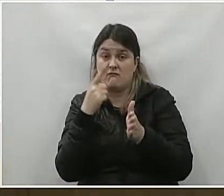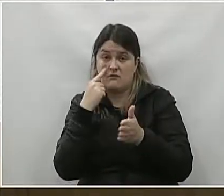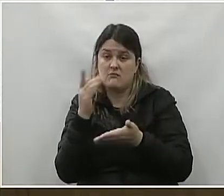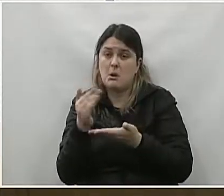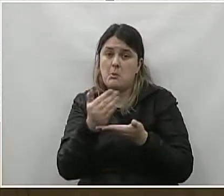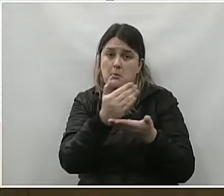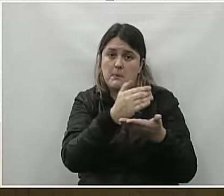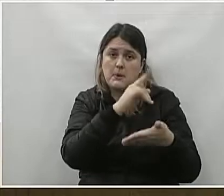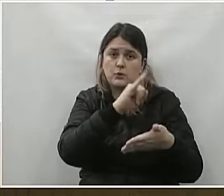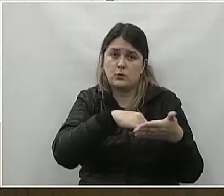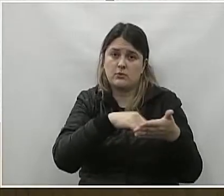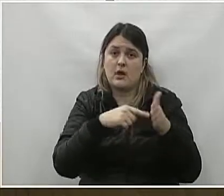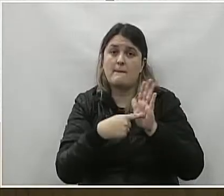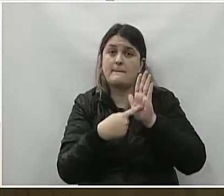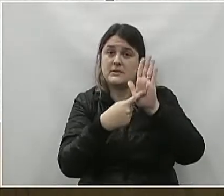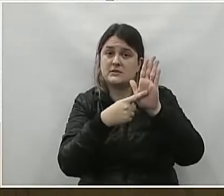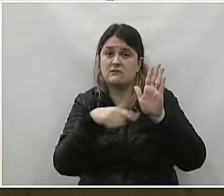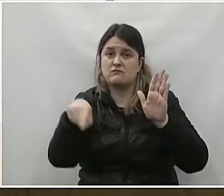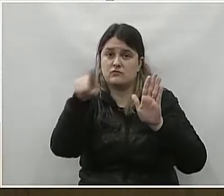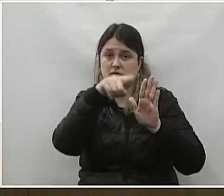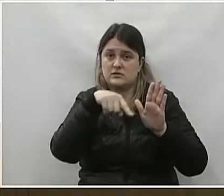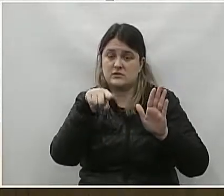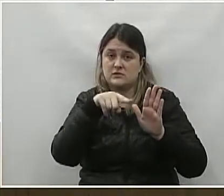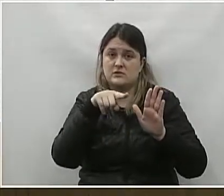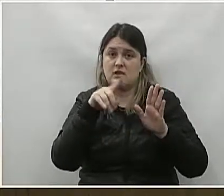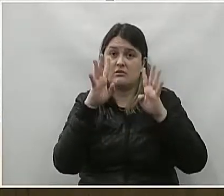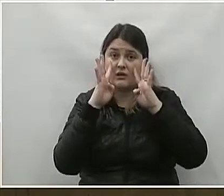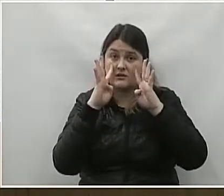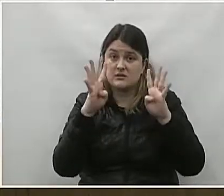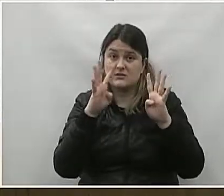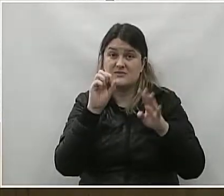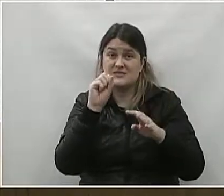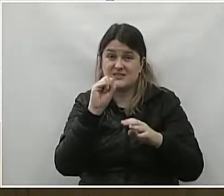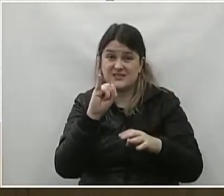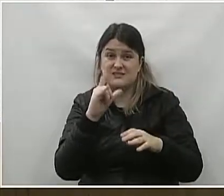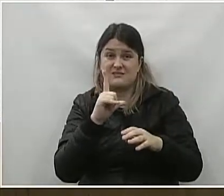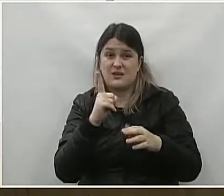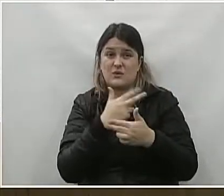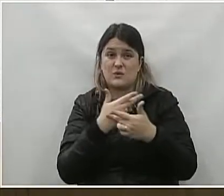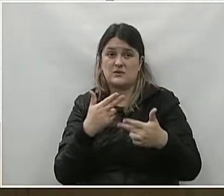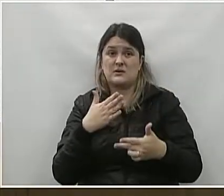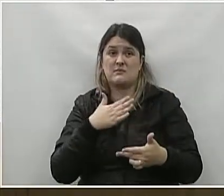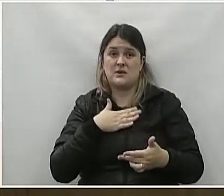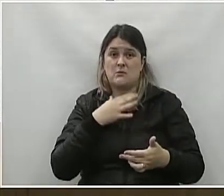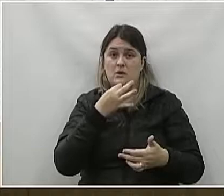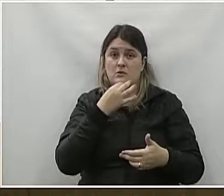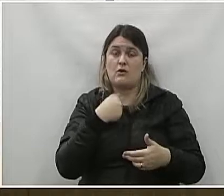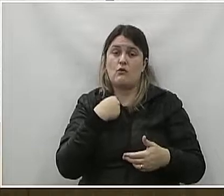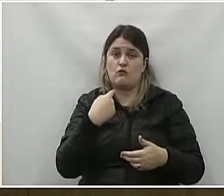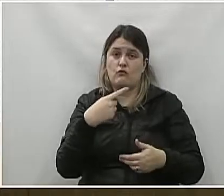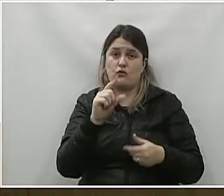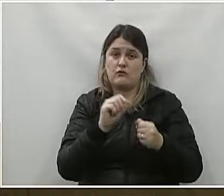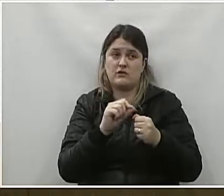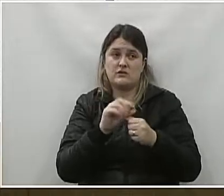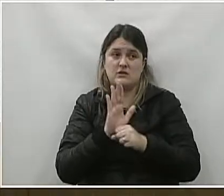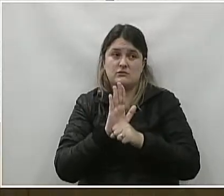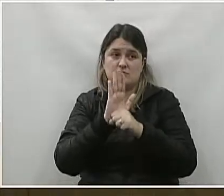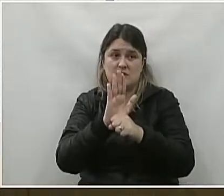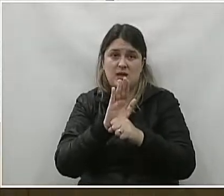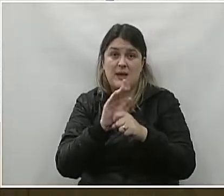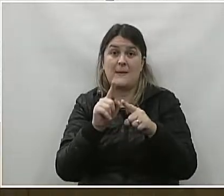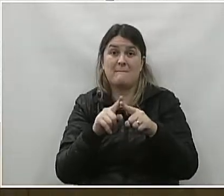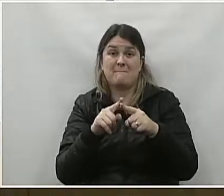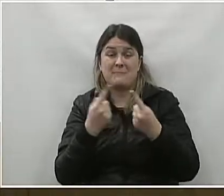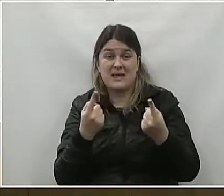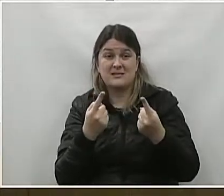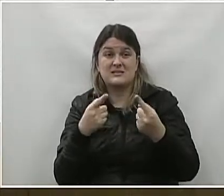e trazer e apresentar para vocês. Então, como eu falei, se tiver algo da minha parte, eu vou fazer, eu vou ajudar. Mas o que se trata